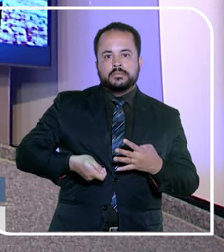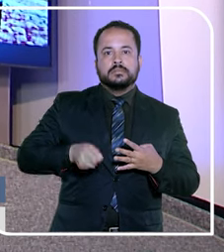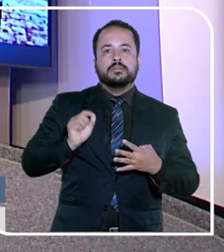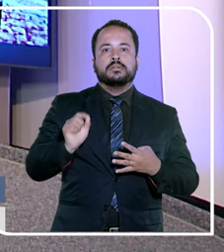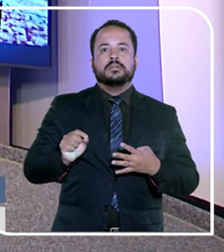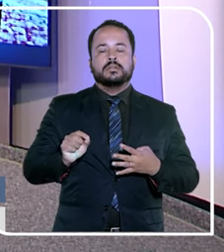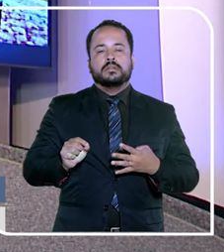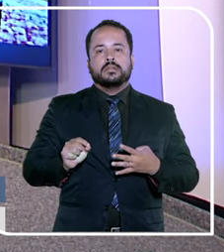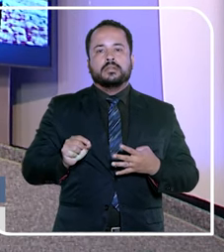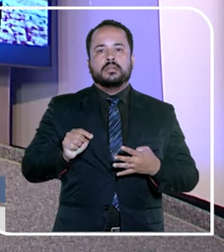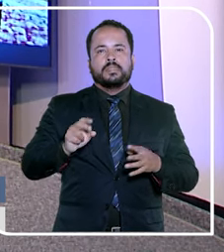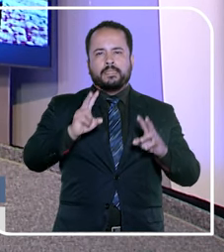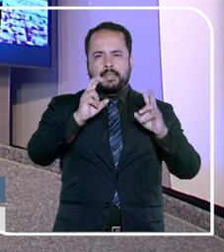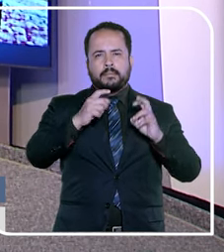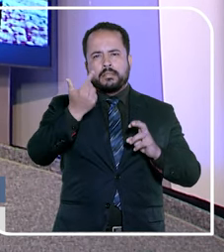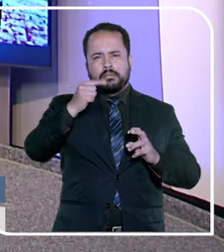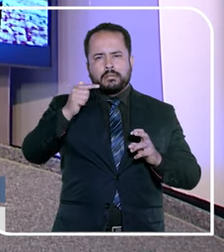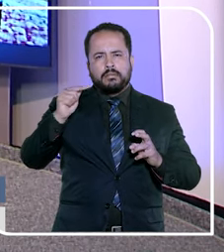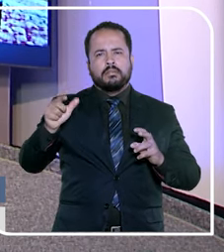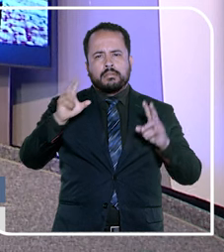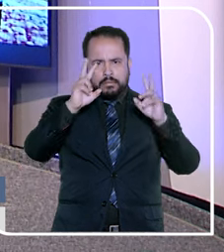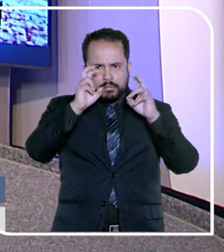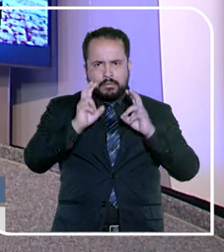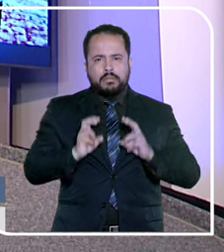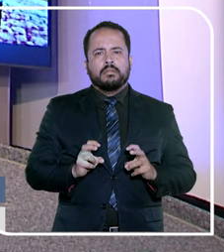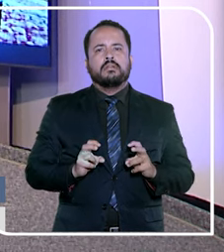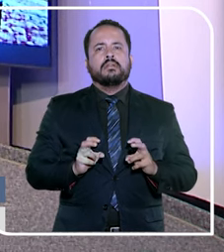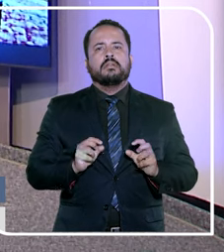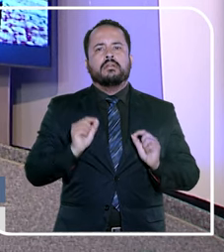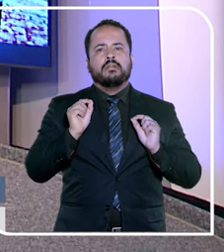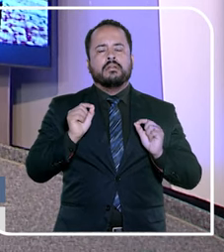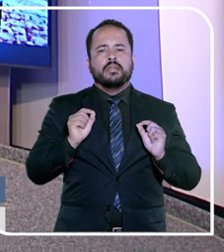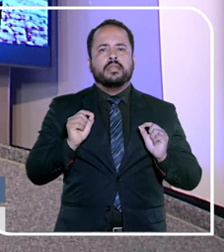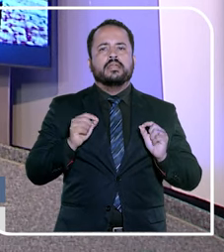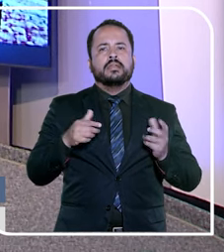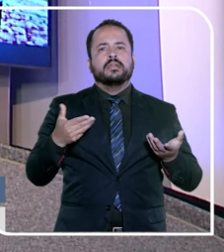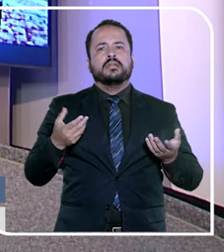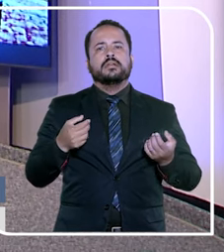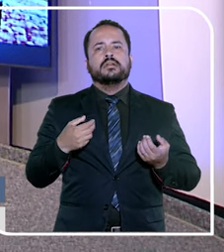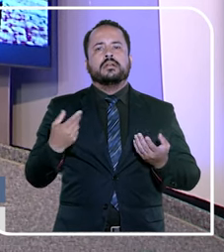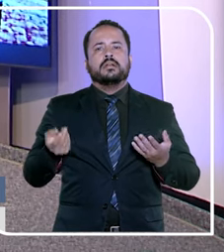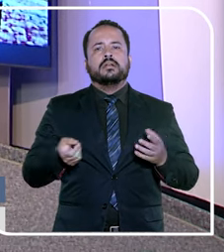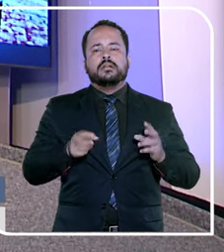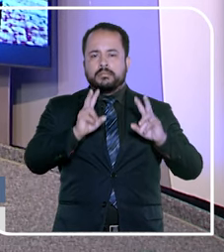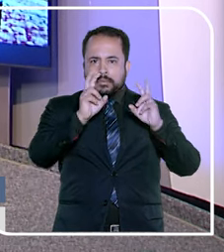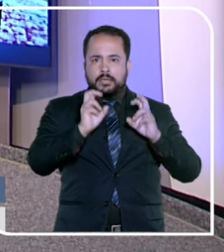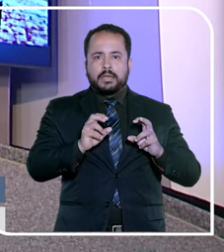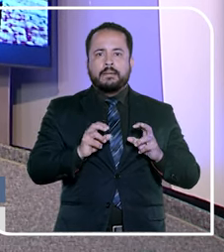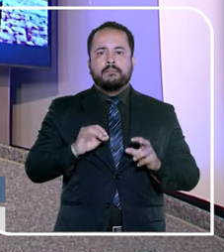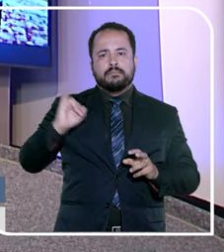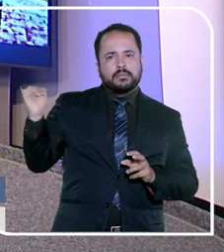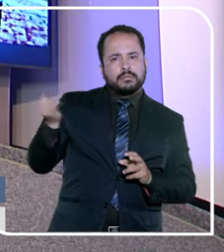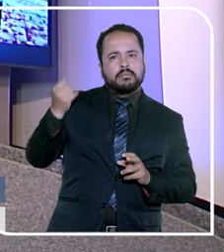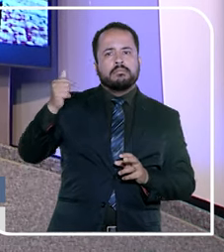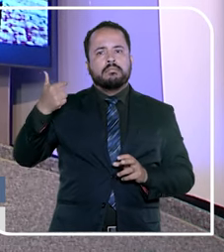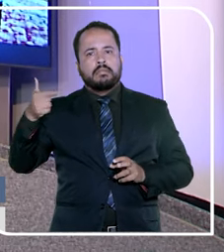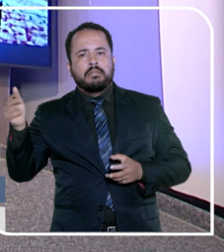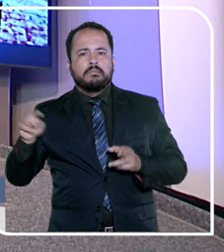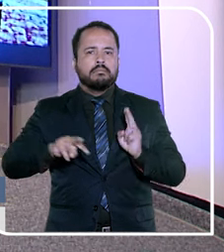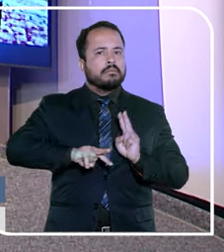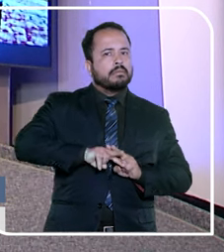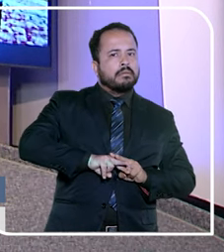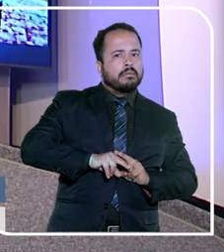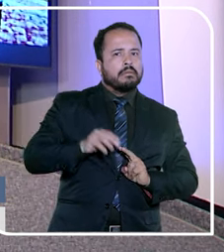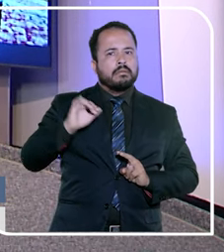tema 1143 é esse assunto né s sobre a aplicação da insignificância ou não né no âmbito